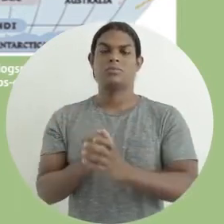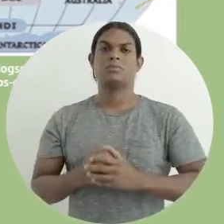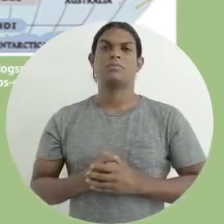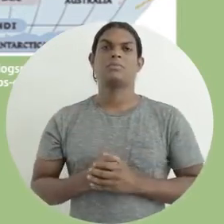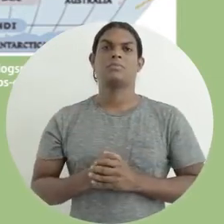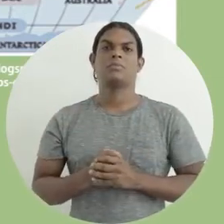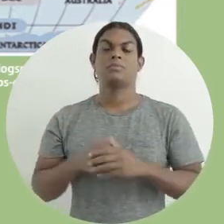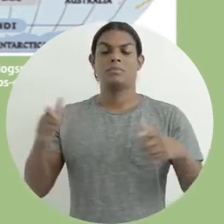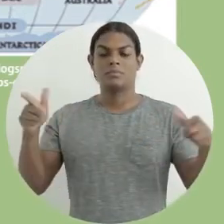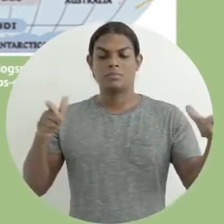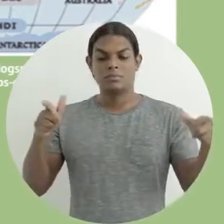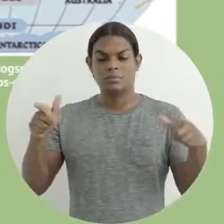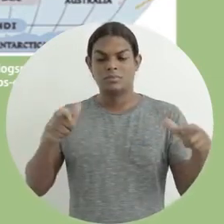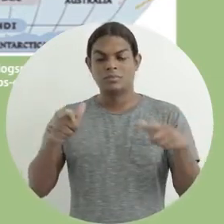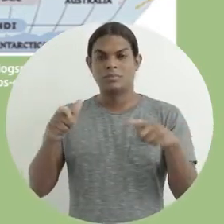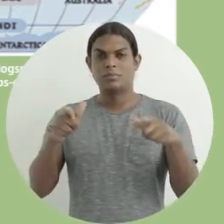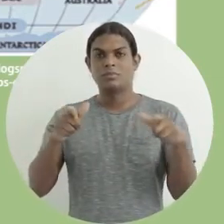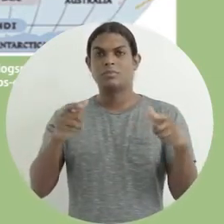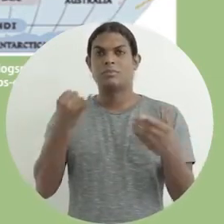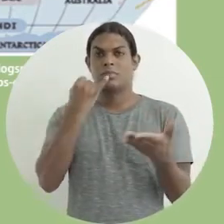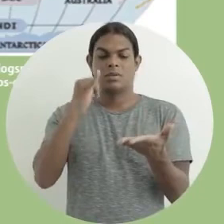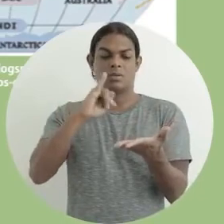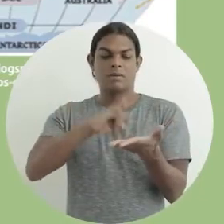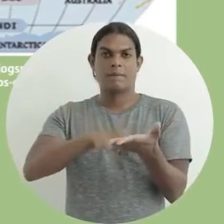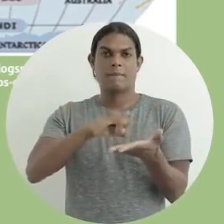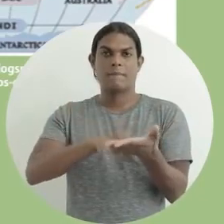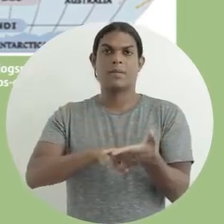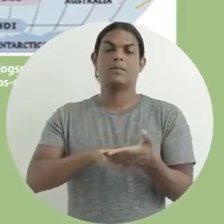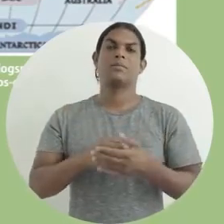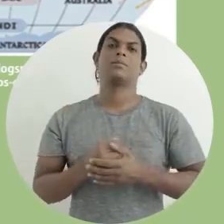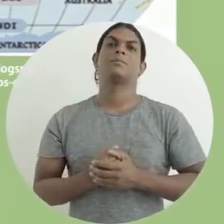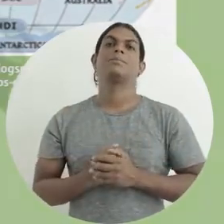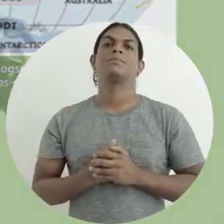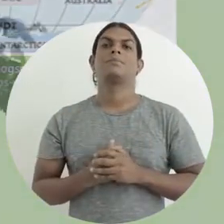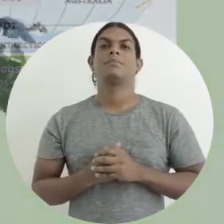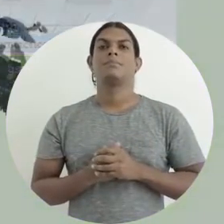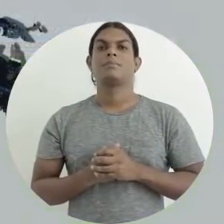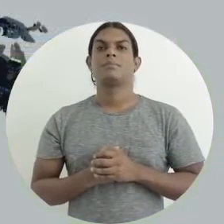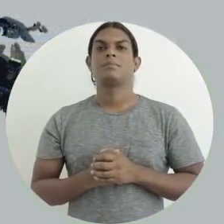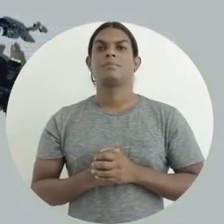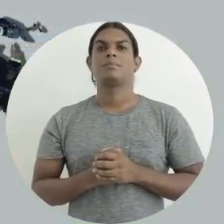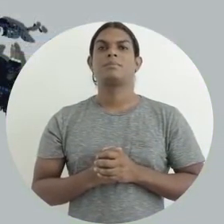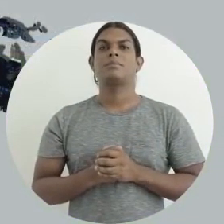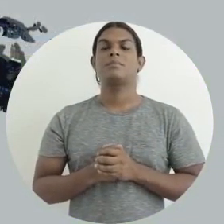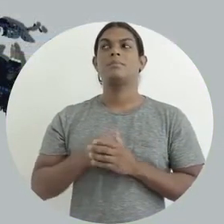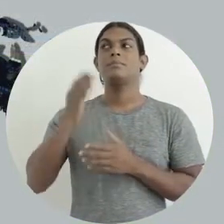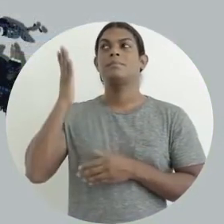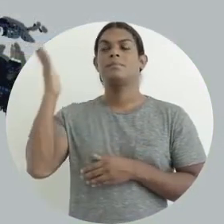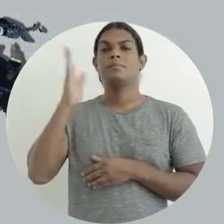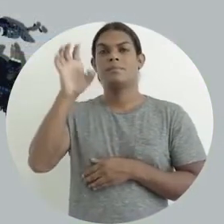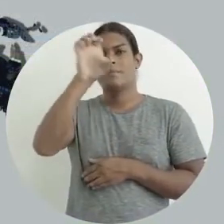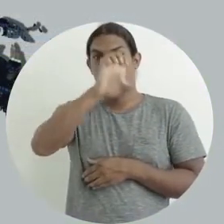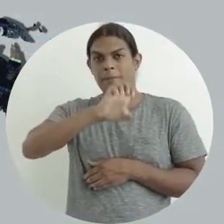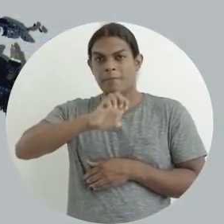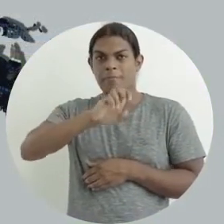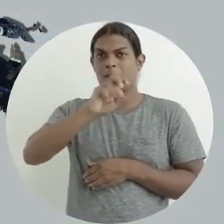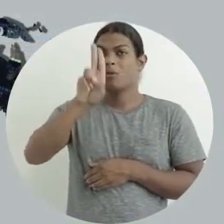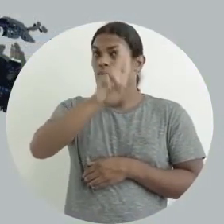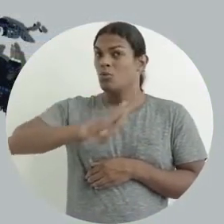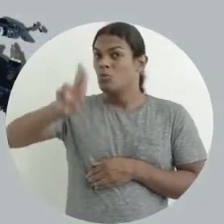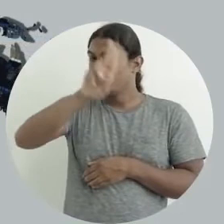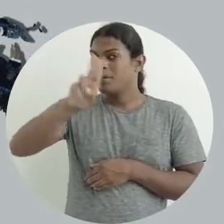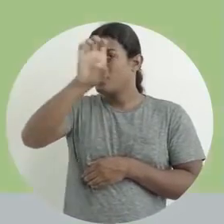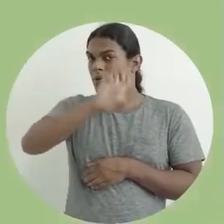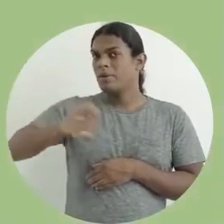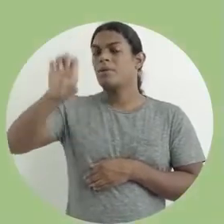redução ou isenção de impostos ou de tarifas alfandegárias. União Europeia é uma